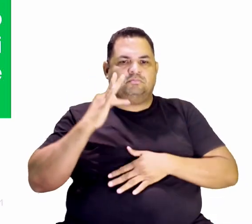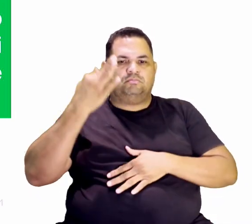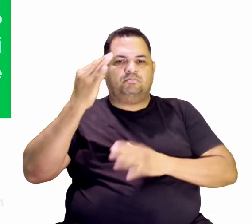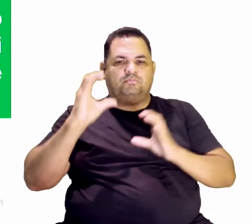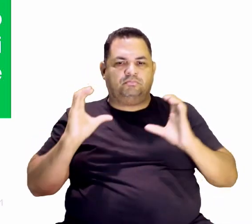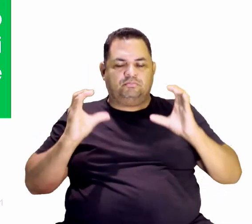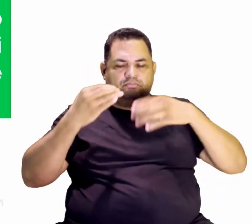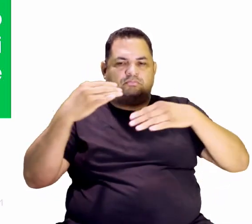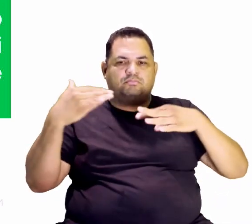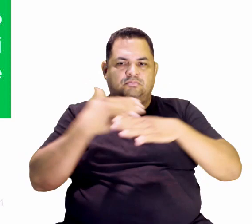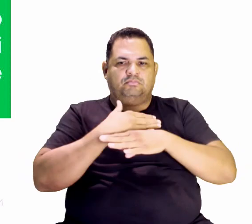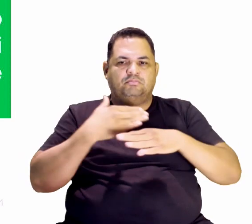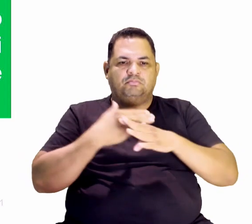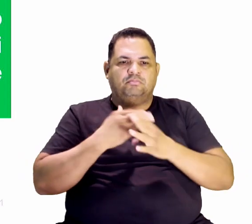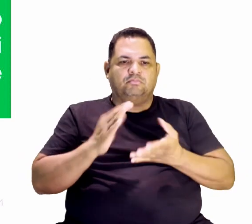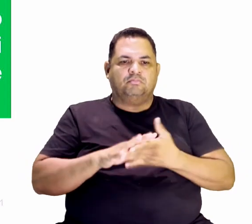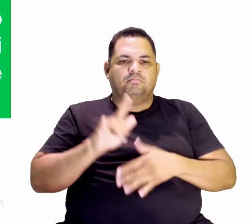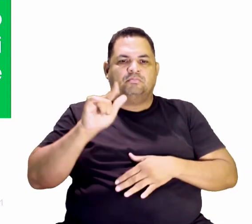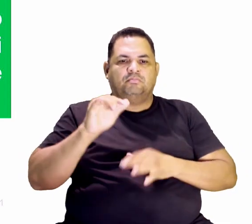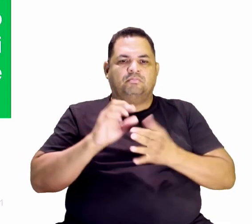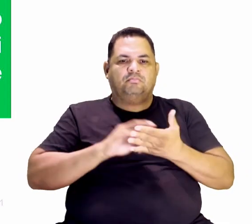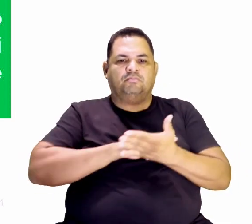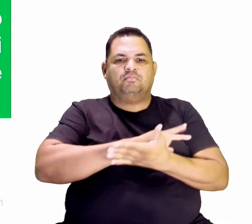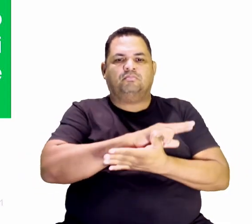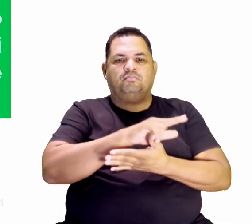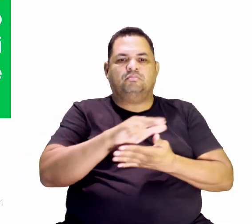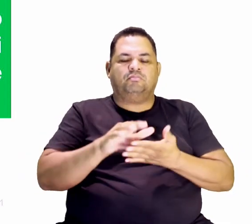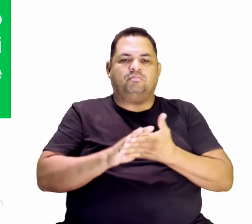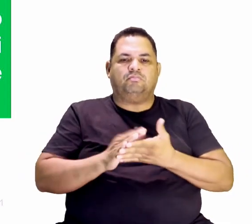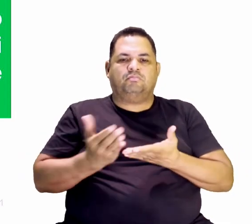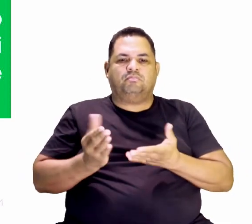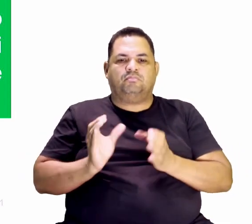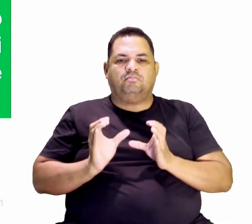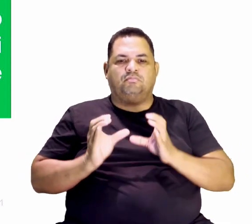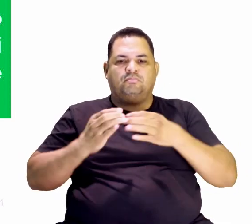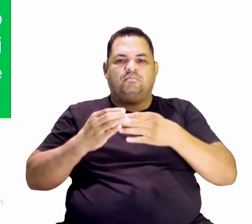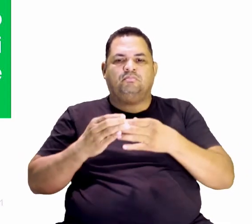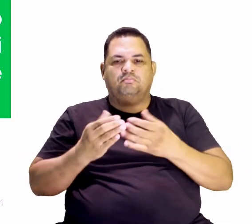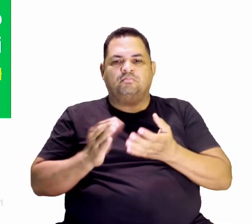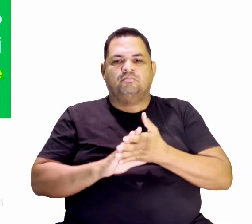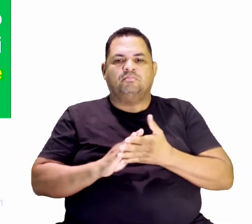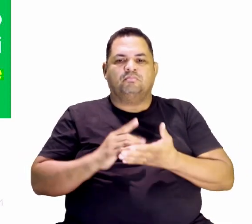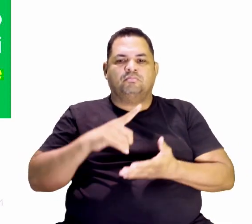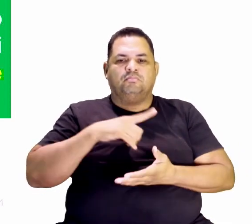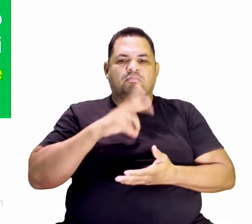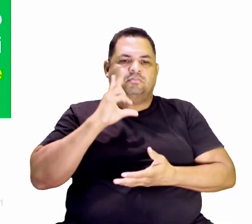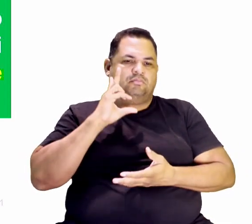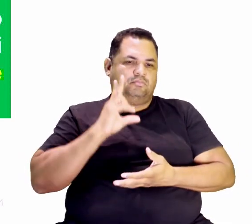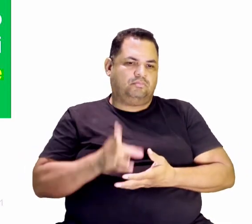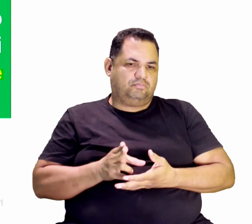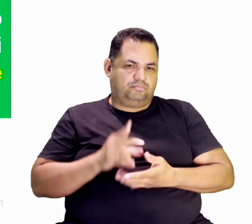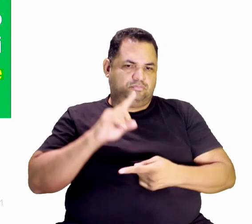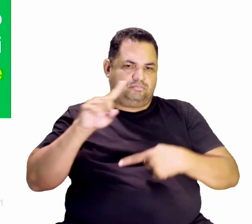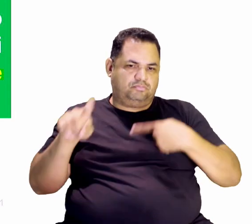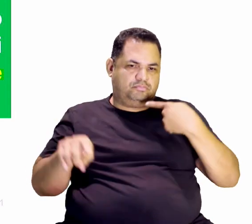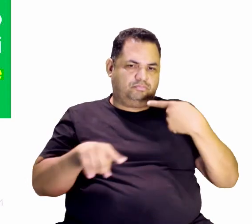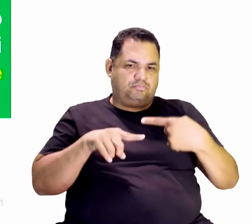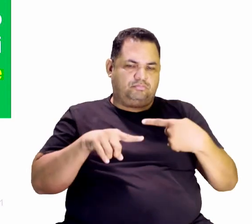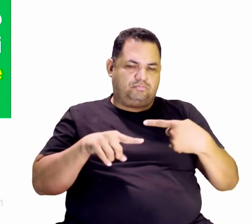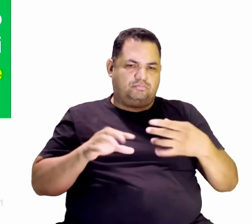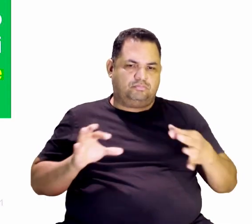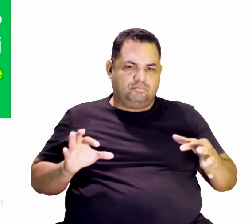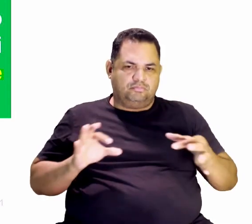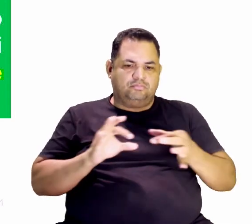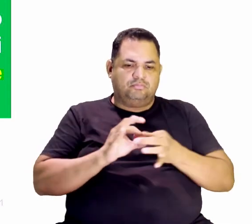das tribos urbanas se constitui nas diversas redes, grupos de afinidades e interesse